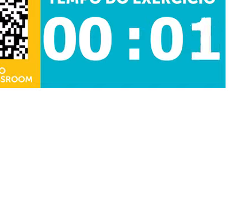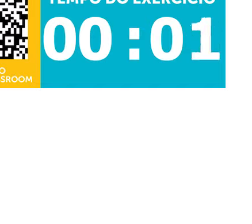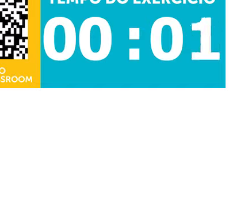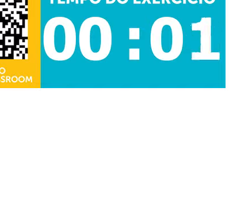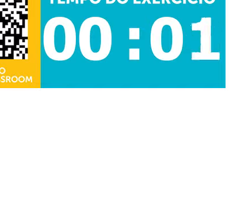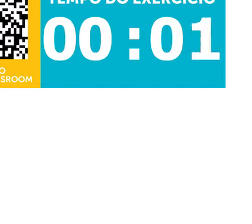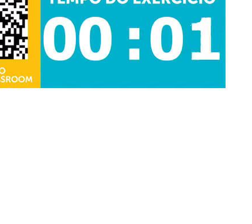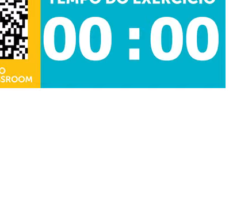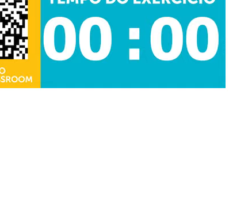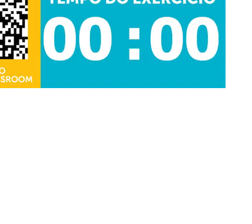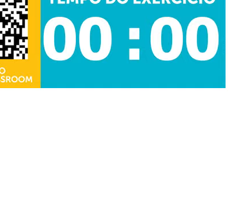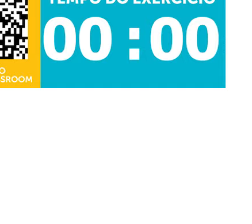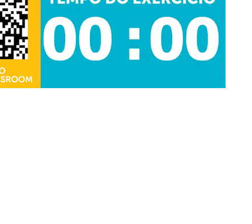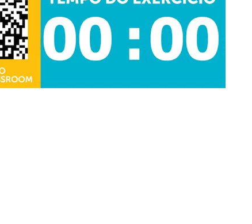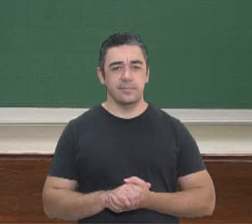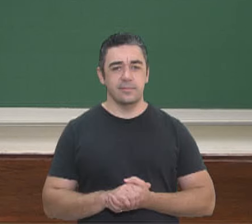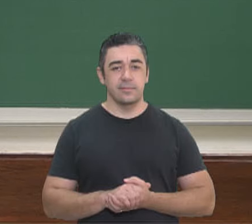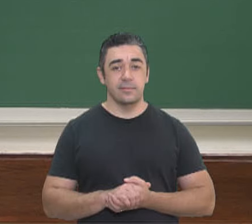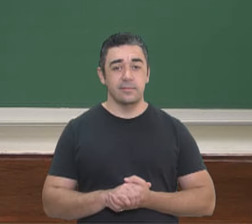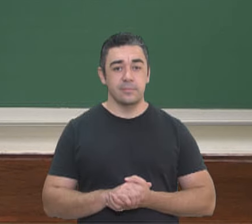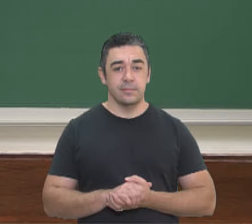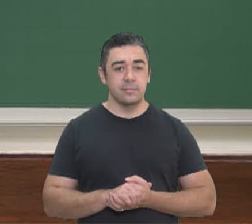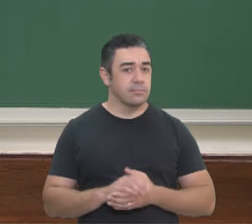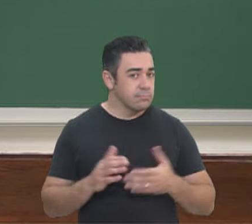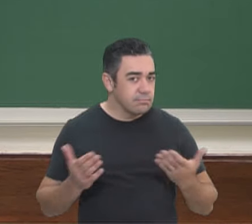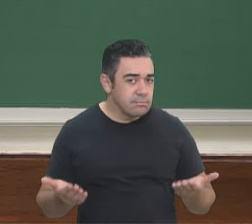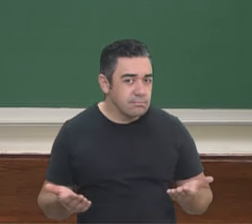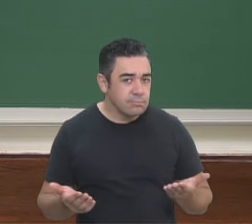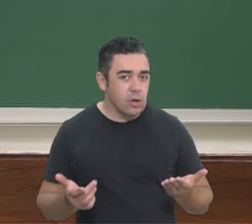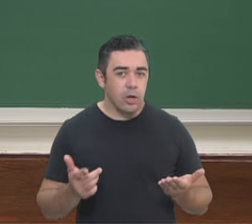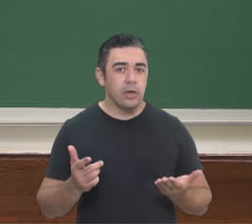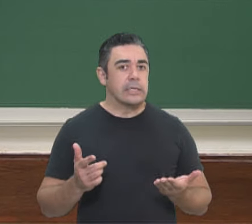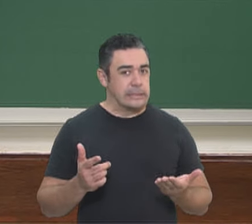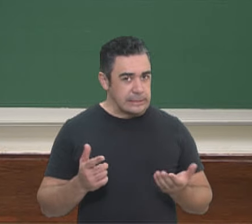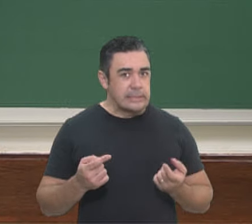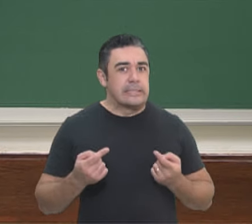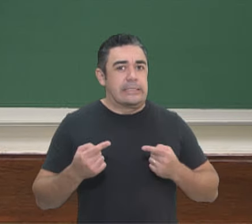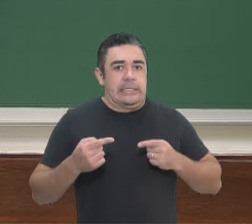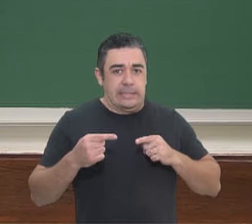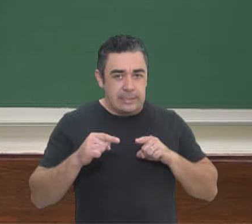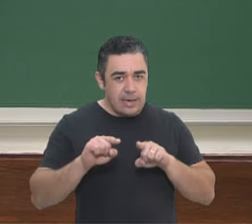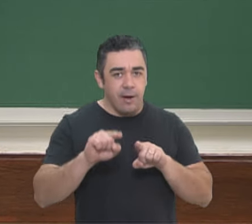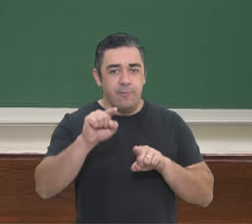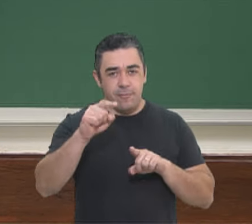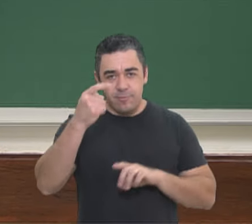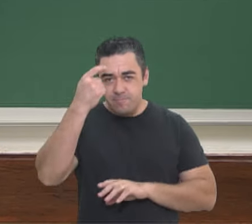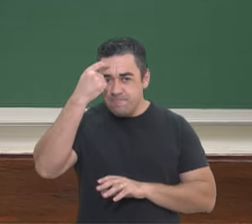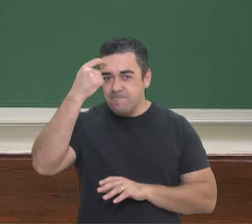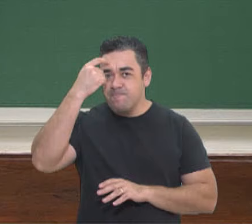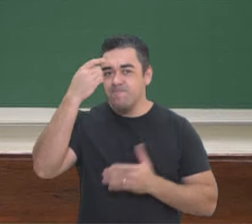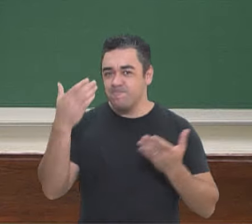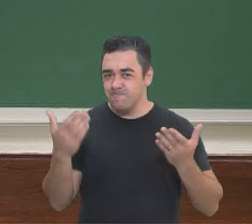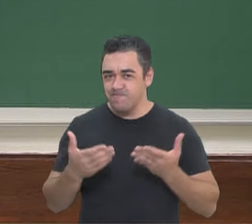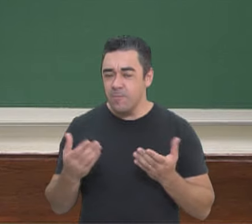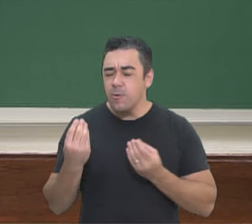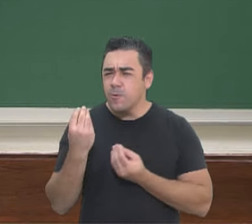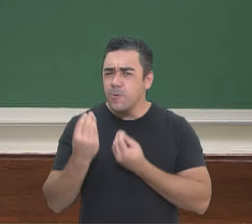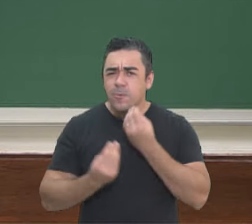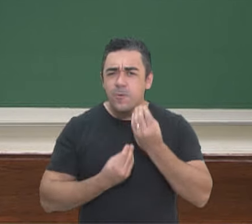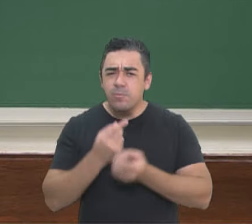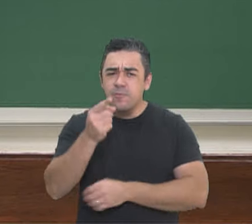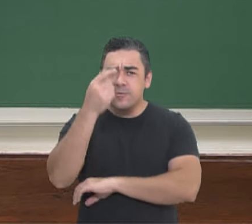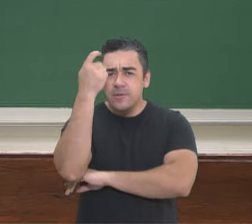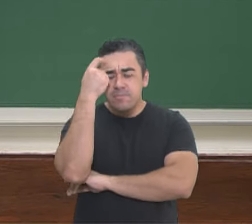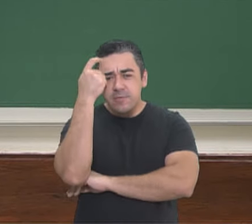prof só sabe desenhar desse jeito. Aconteceu o quê? Primeira vez andou 17. Então, foi até